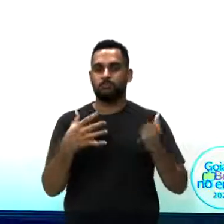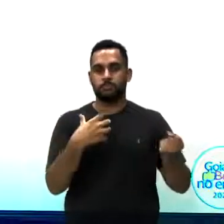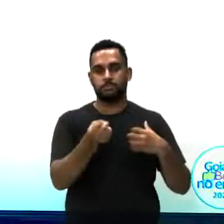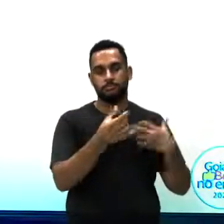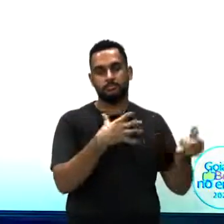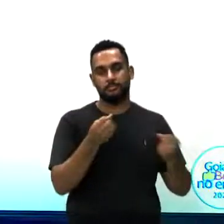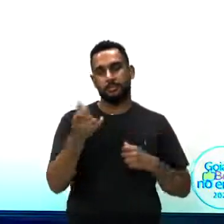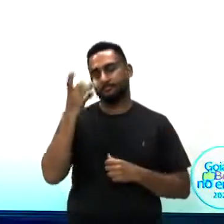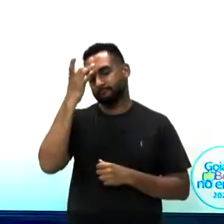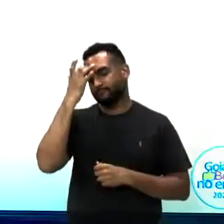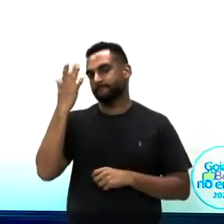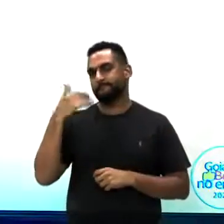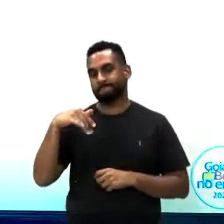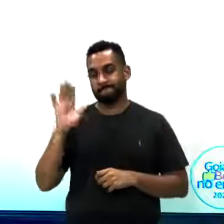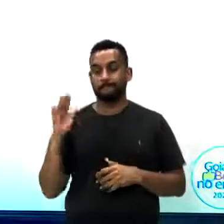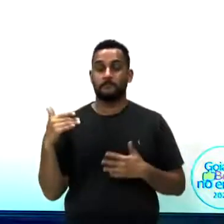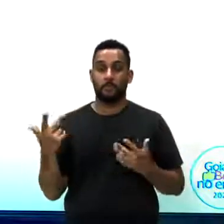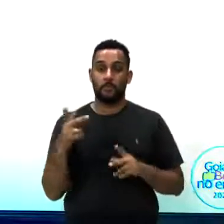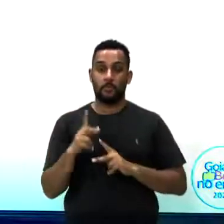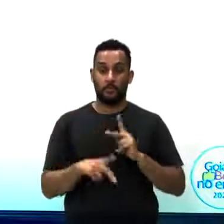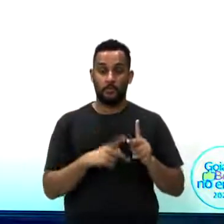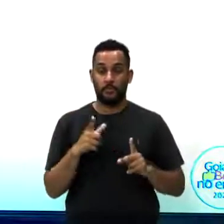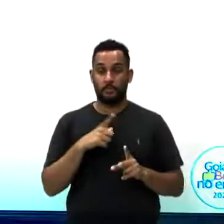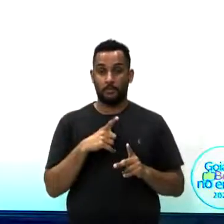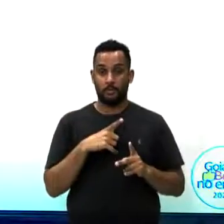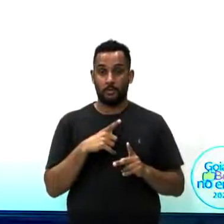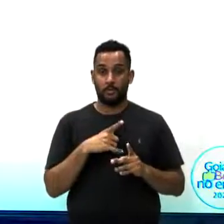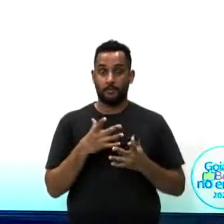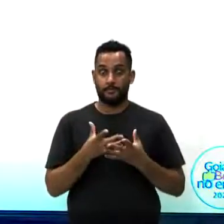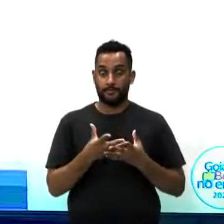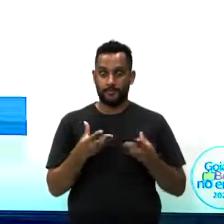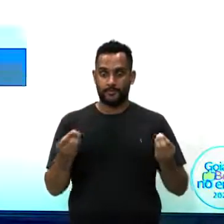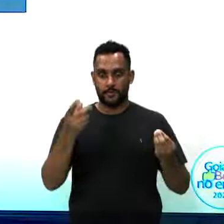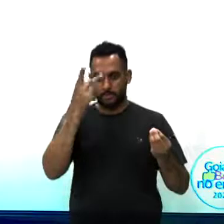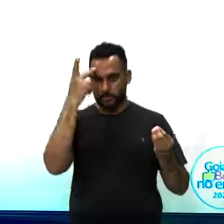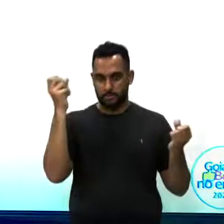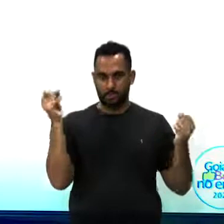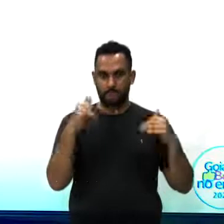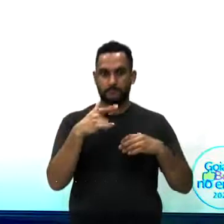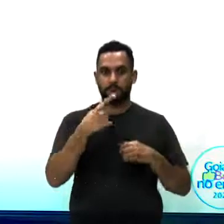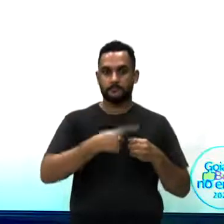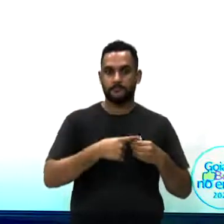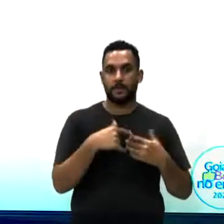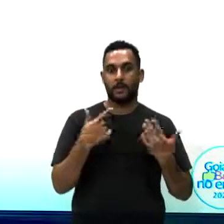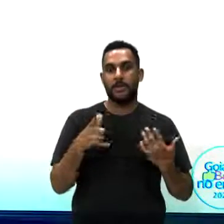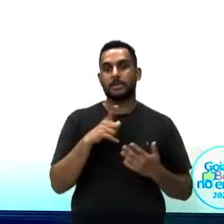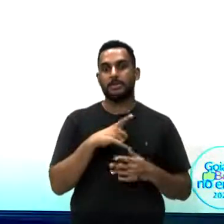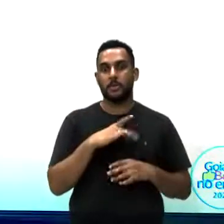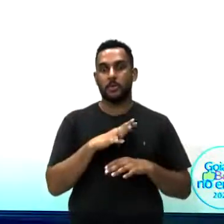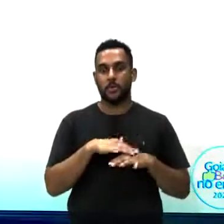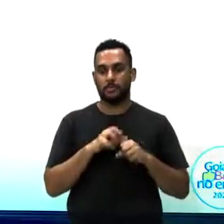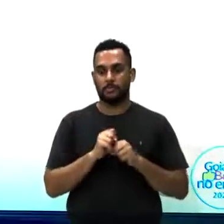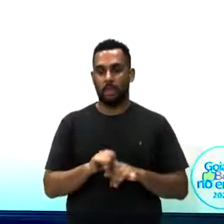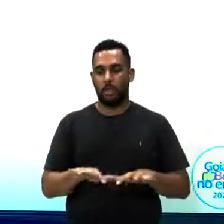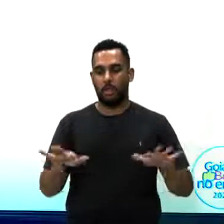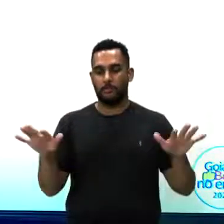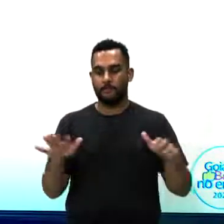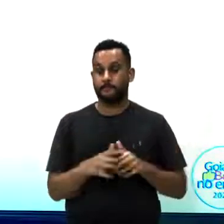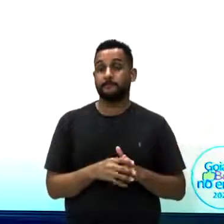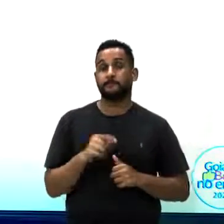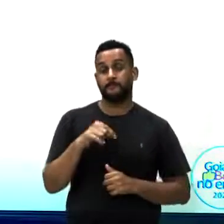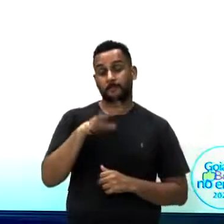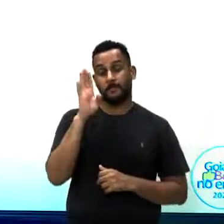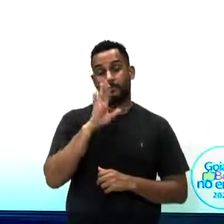ser transmitidas, né? Então, a população, uma grande aglomeração dentro da cidade. Nós temos as epidemias com maior frequência. No